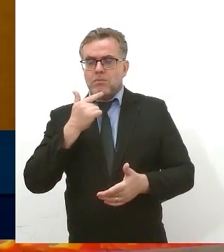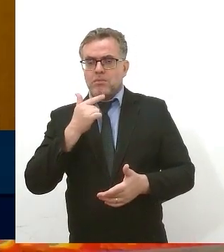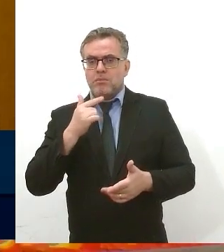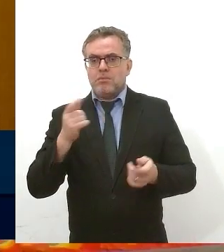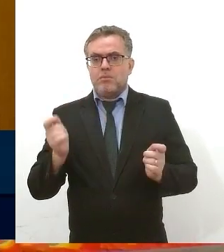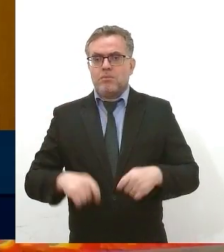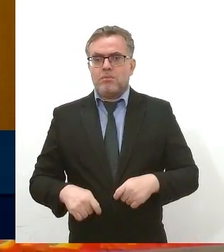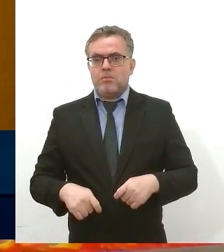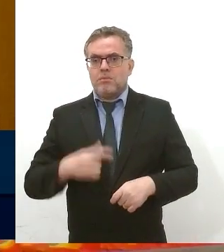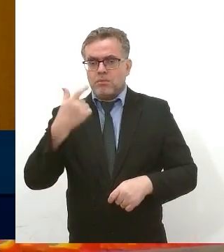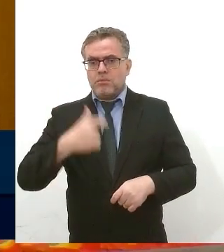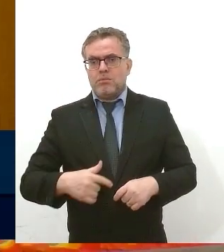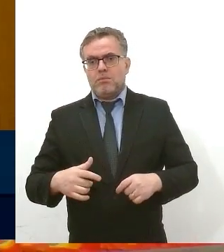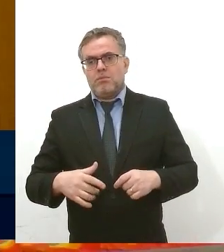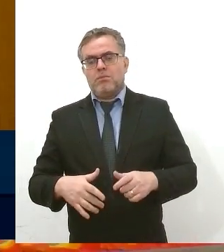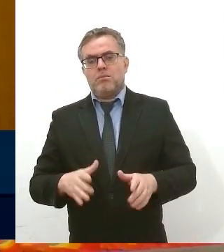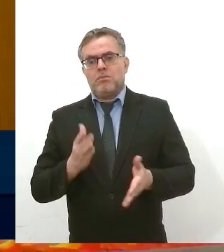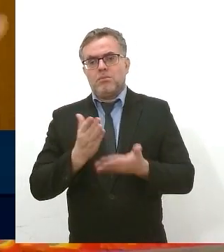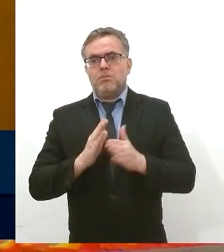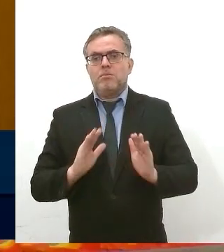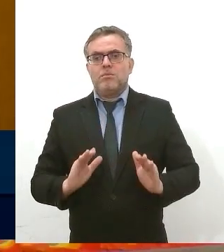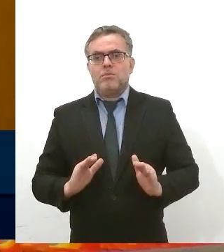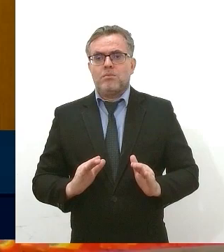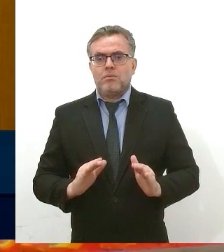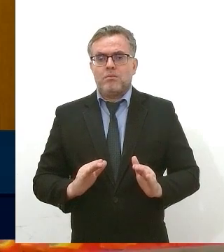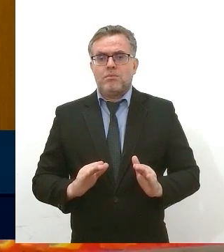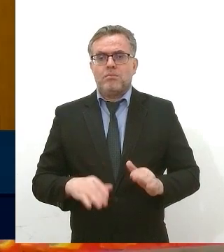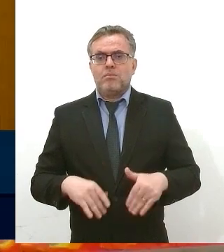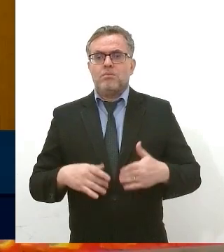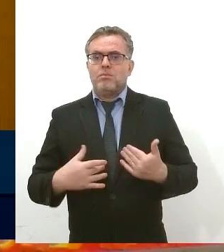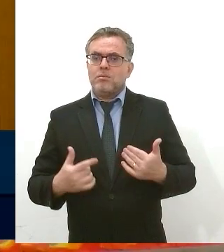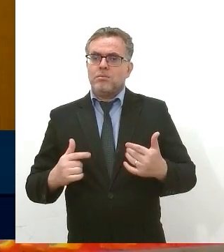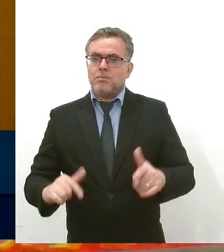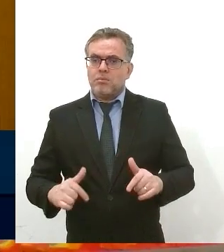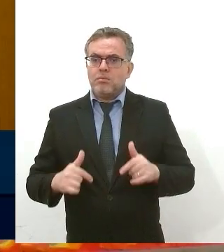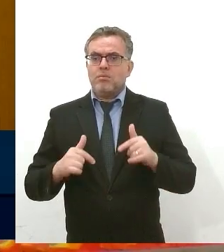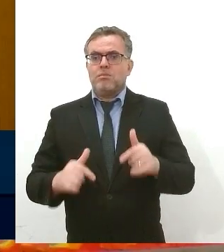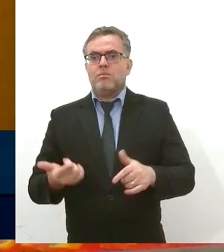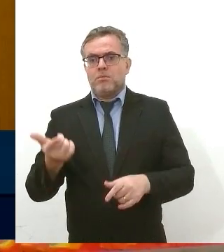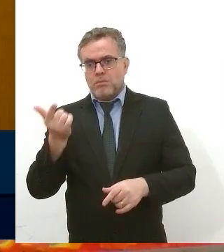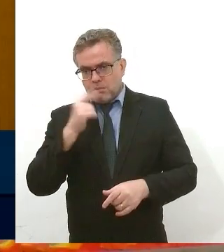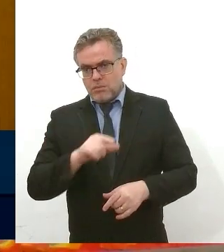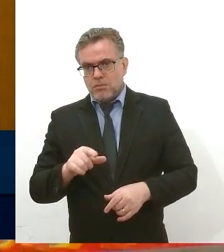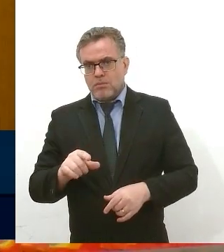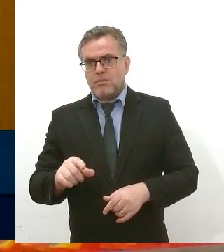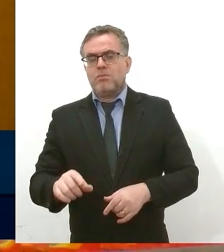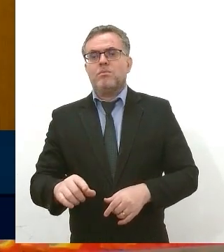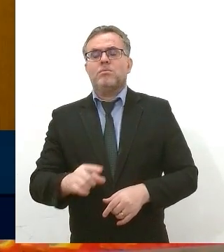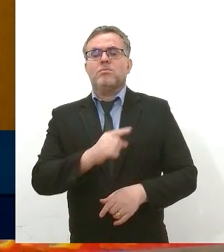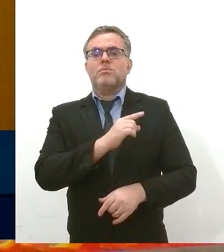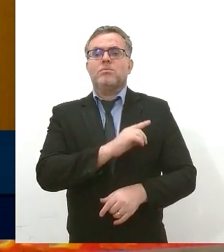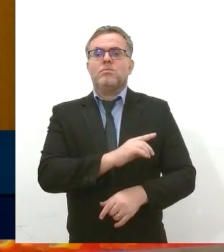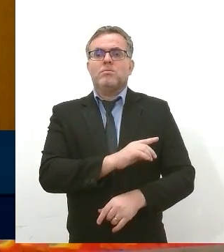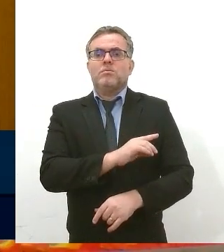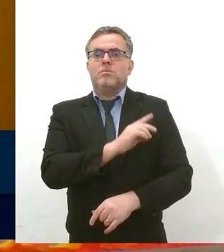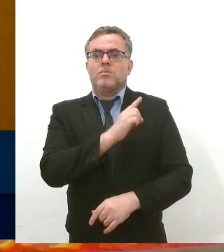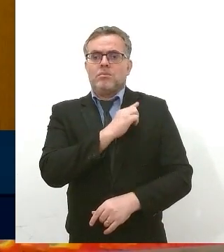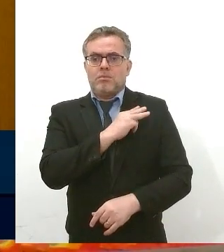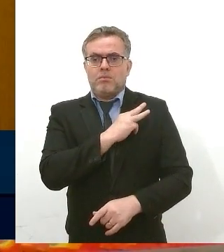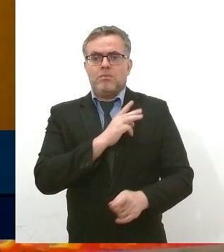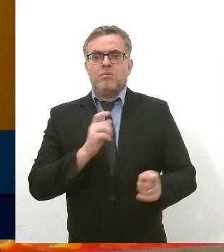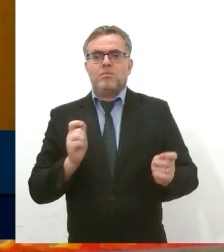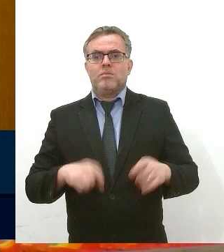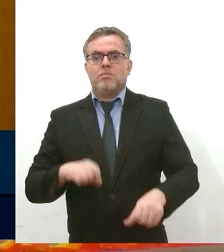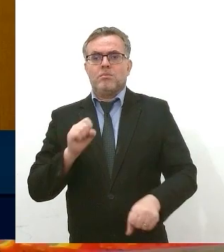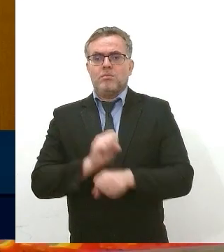Mas, felizmente, eu consegui terminar meu ensino fundamental, meu ensino médio, mas isso não é a realidade